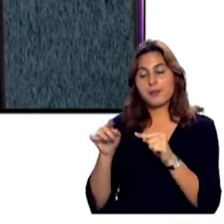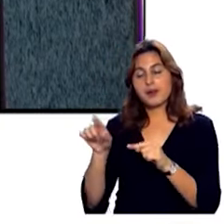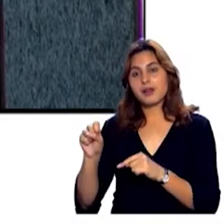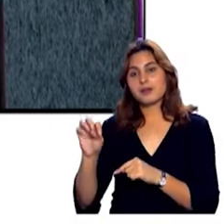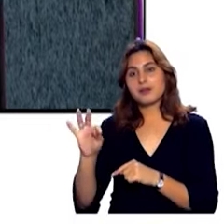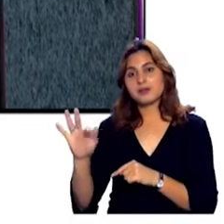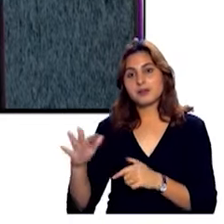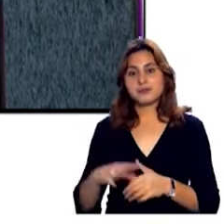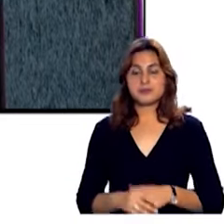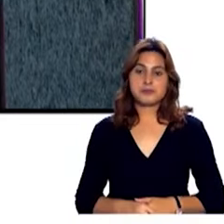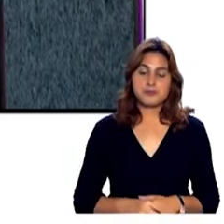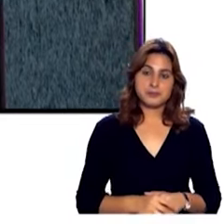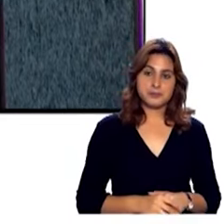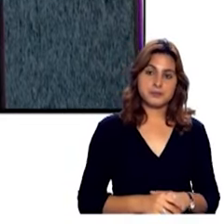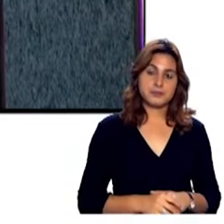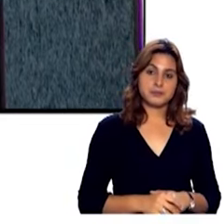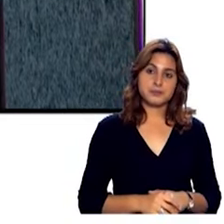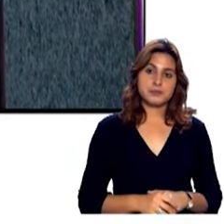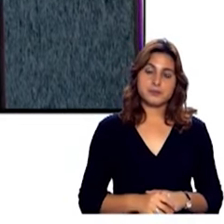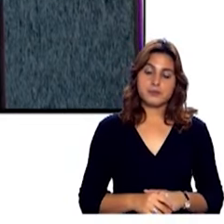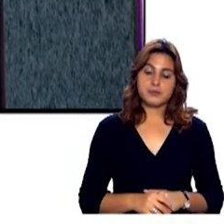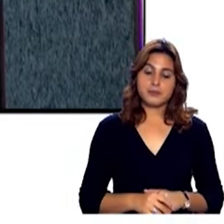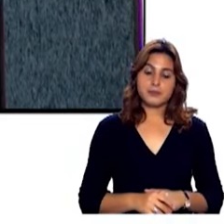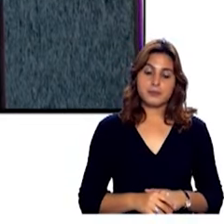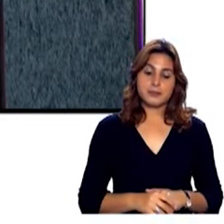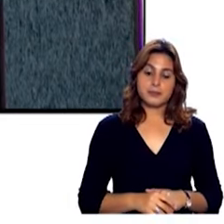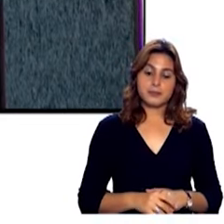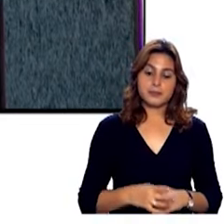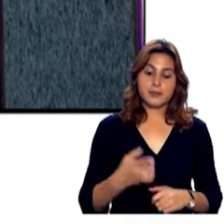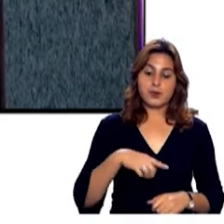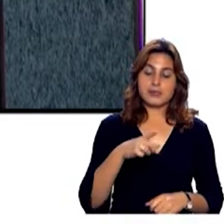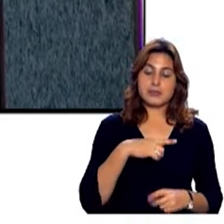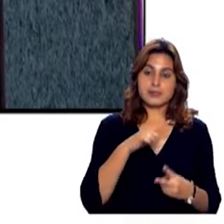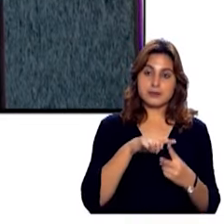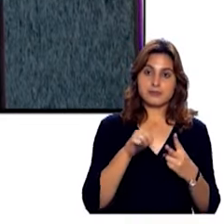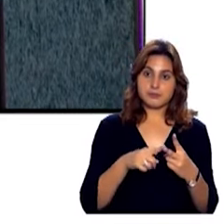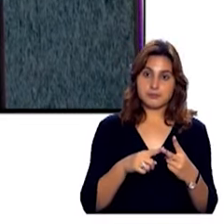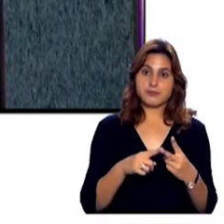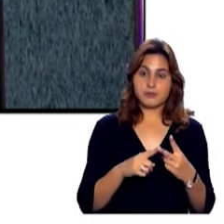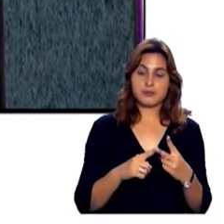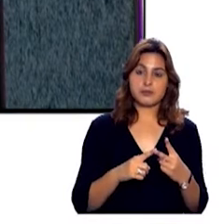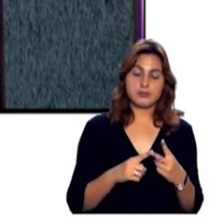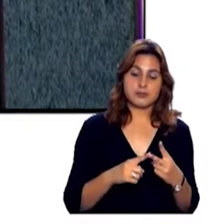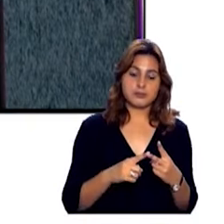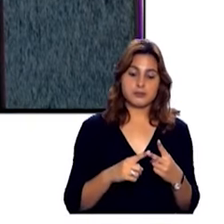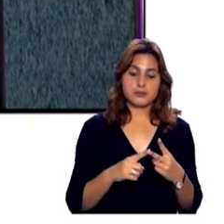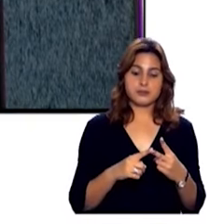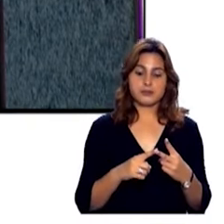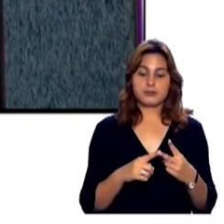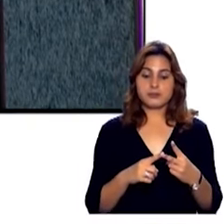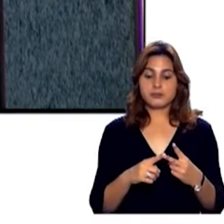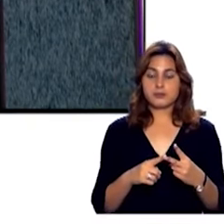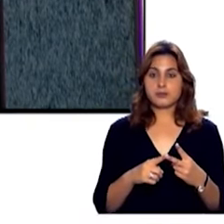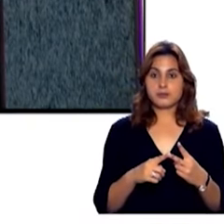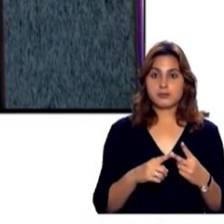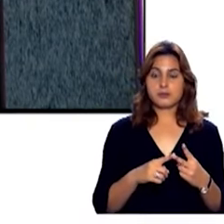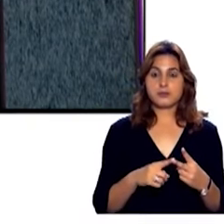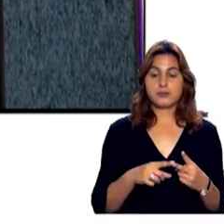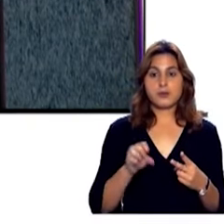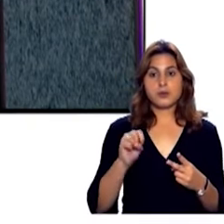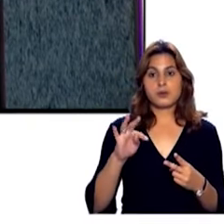ainda assim nós temos aí duas hipóteses quando o